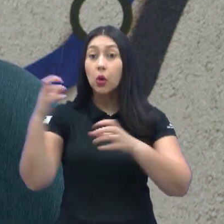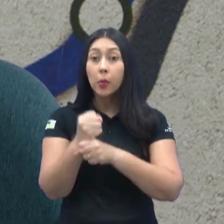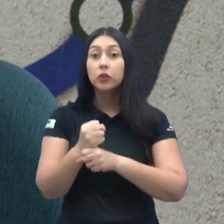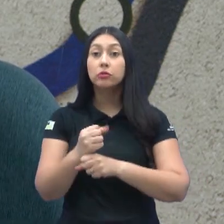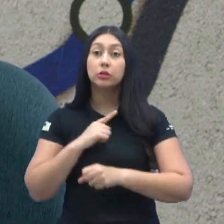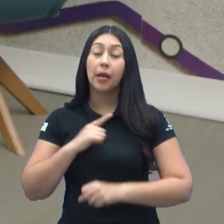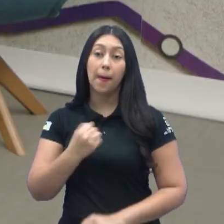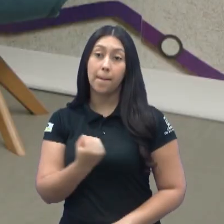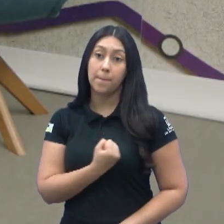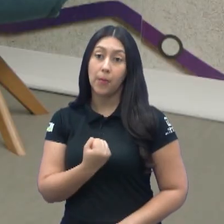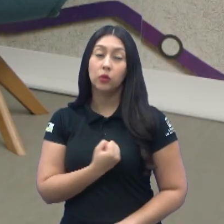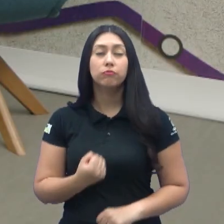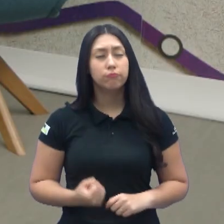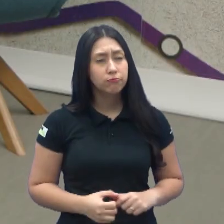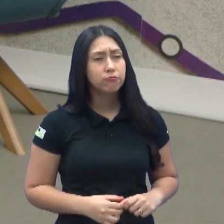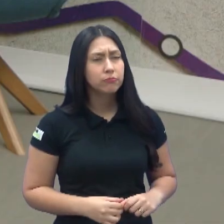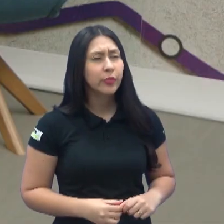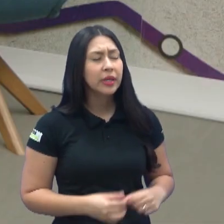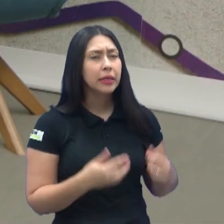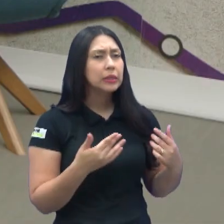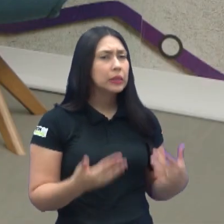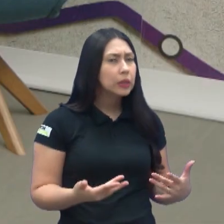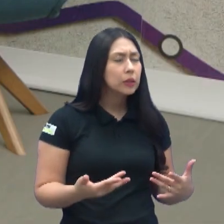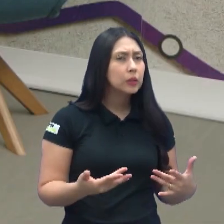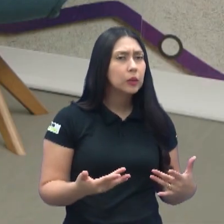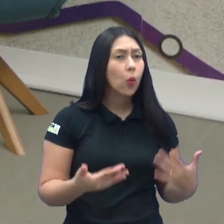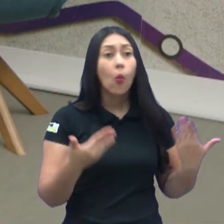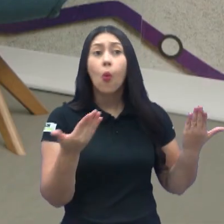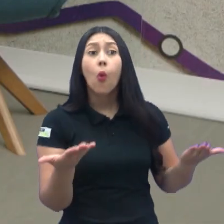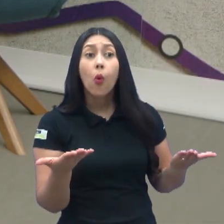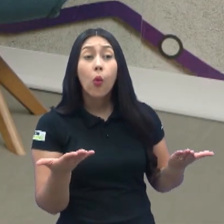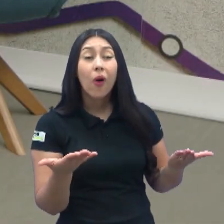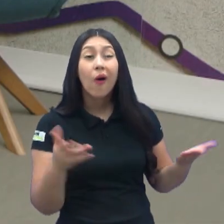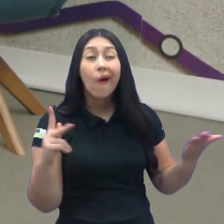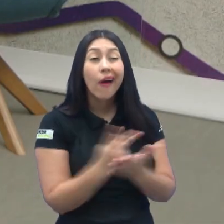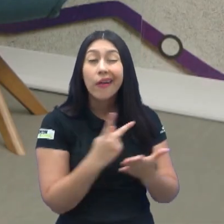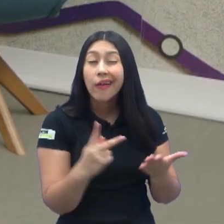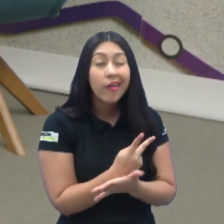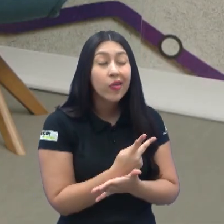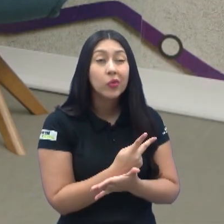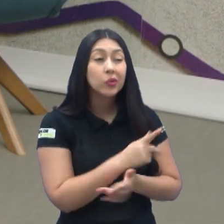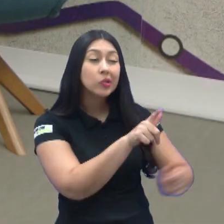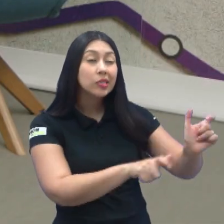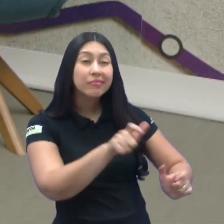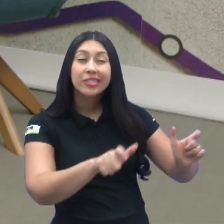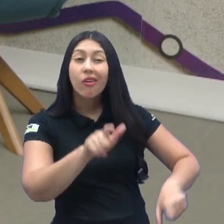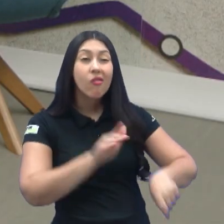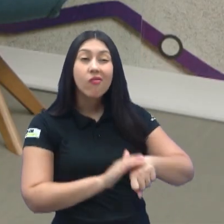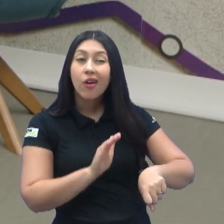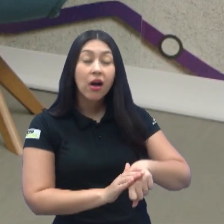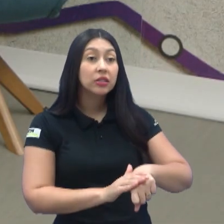pontuação. Com certeza. Doutora, quais são os principais erros, né, que as pessoas cometem